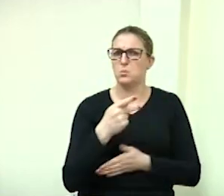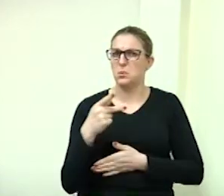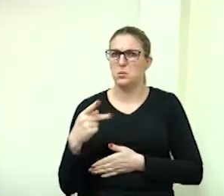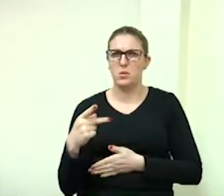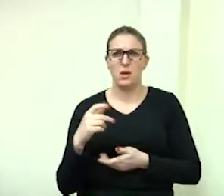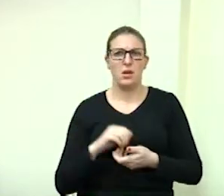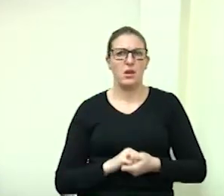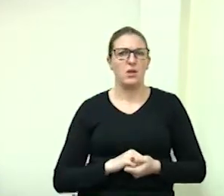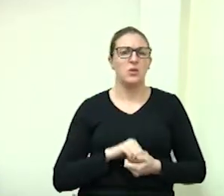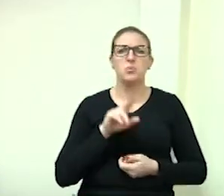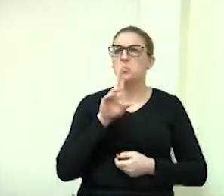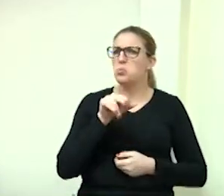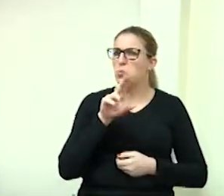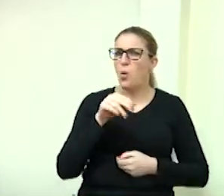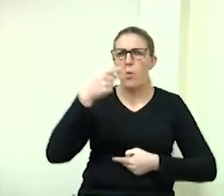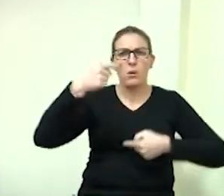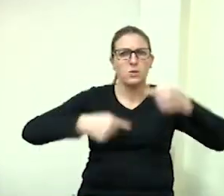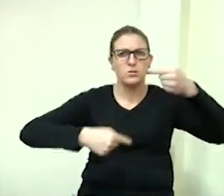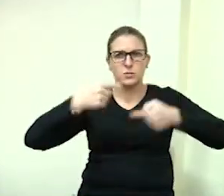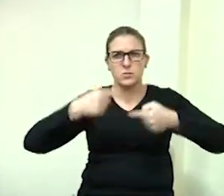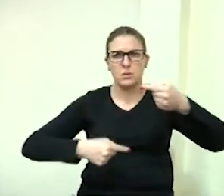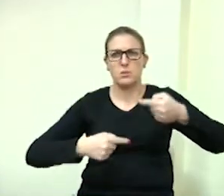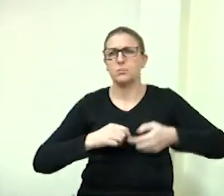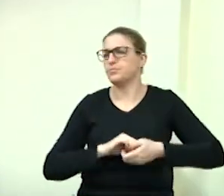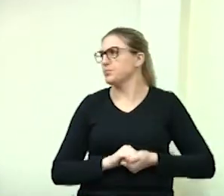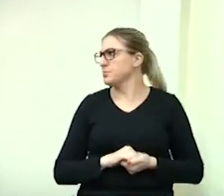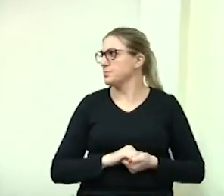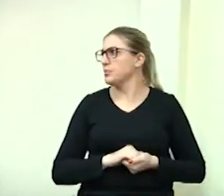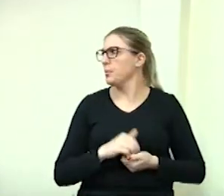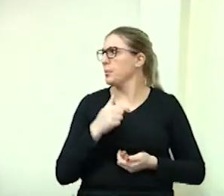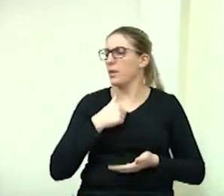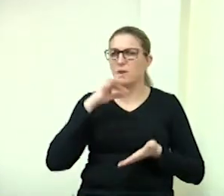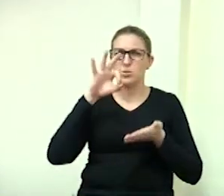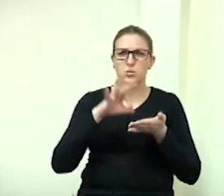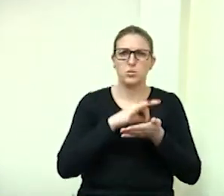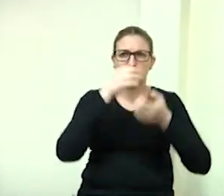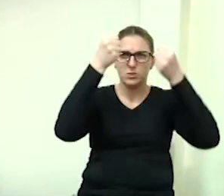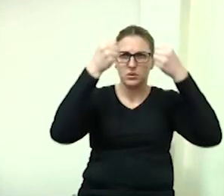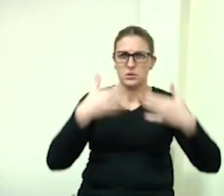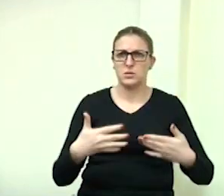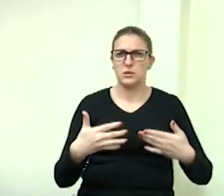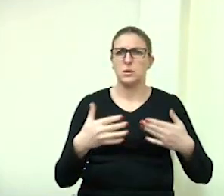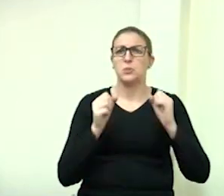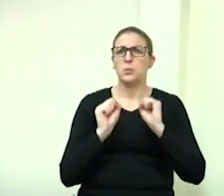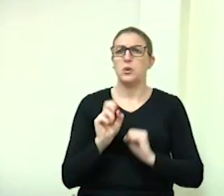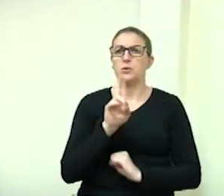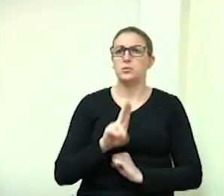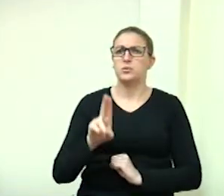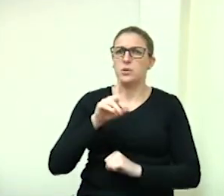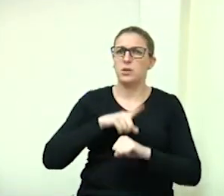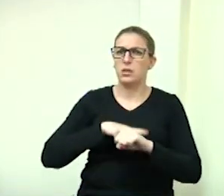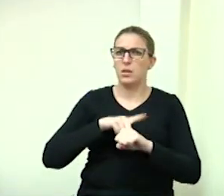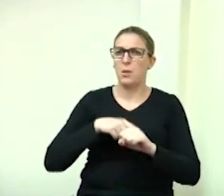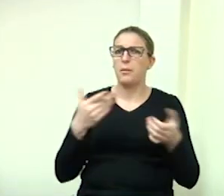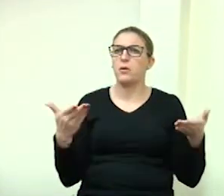eu estou escrito nas explicações posso usar esses minutos agora